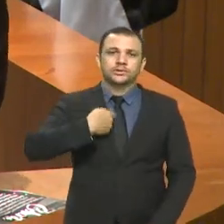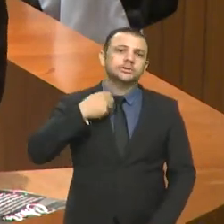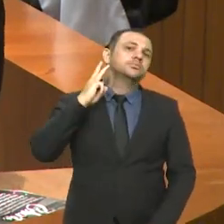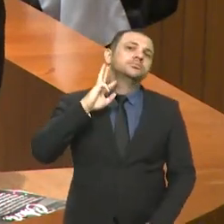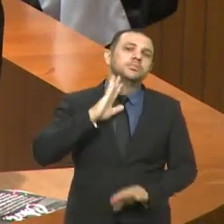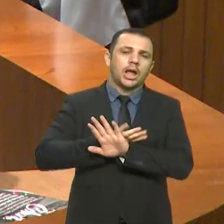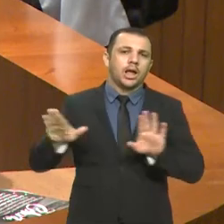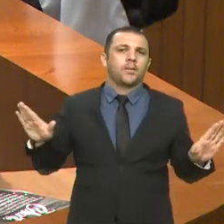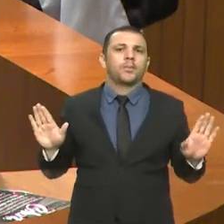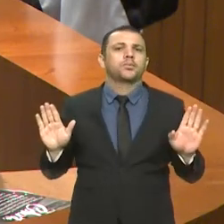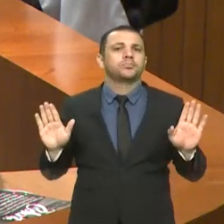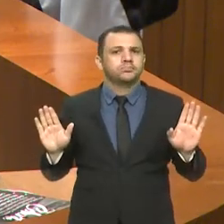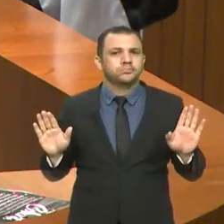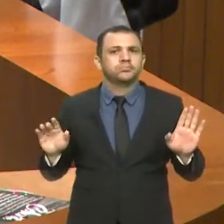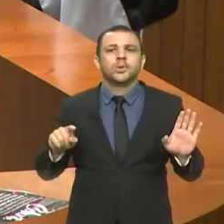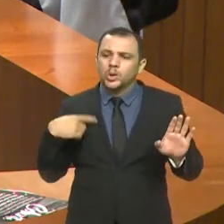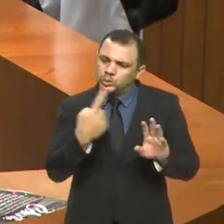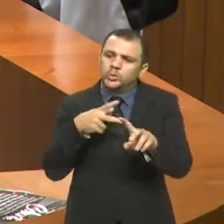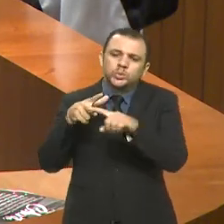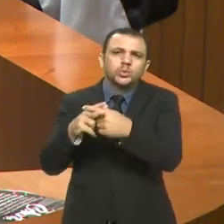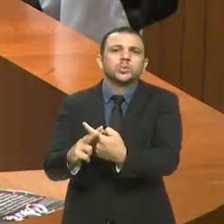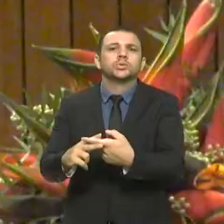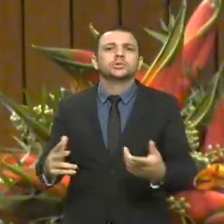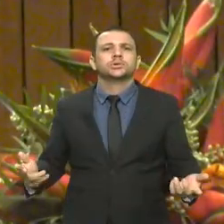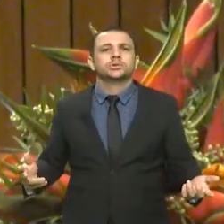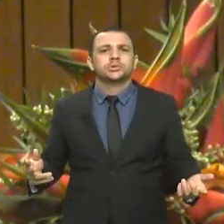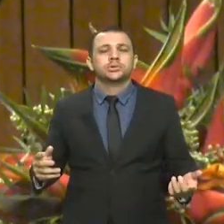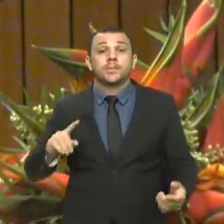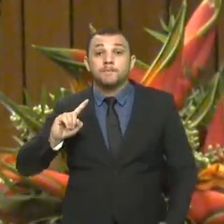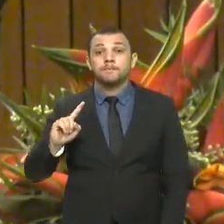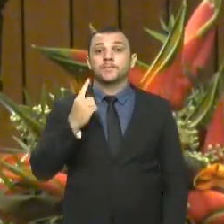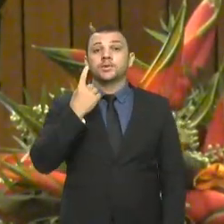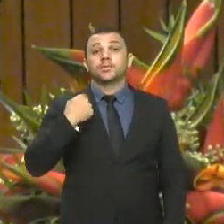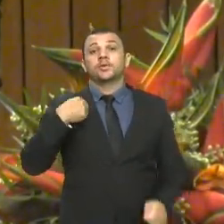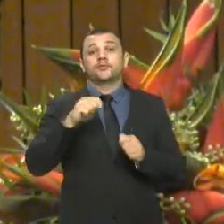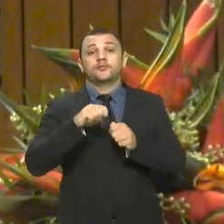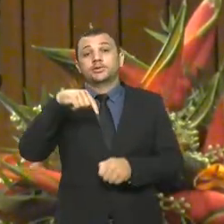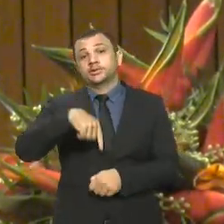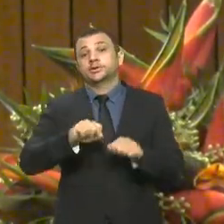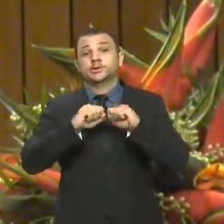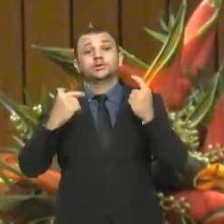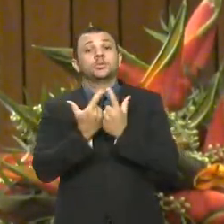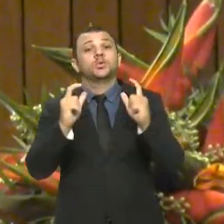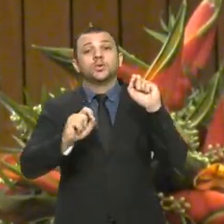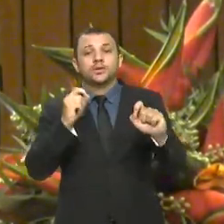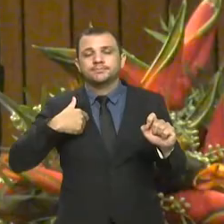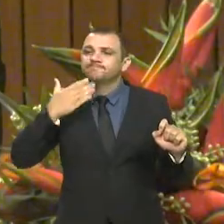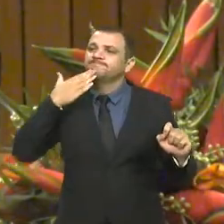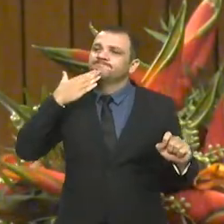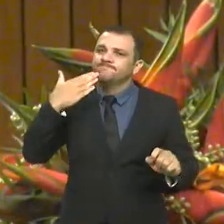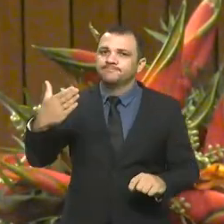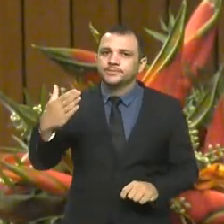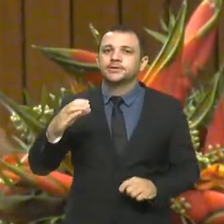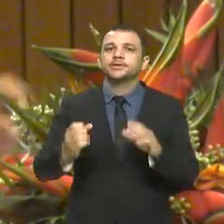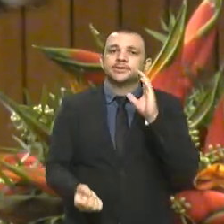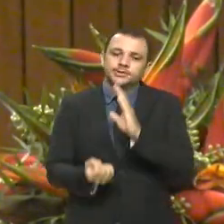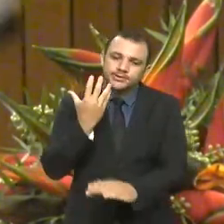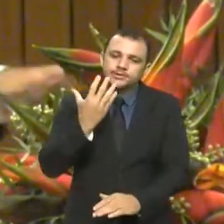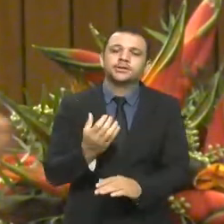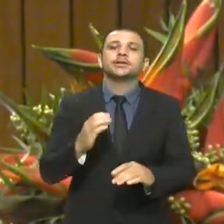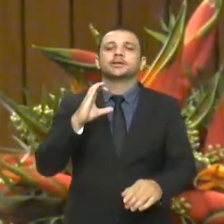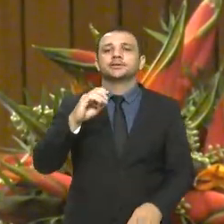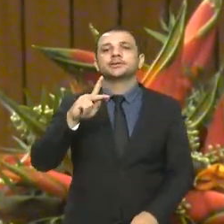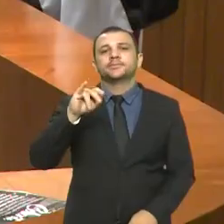E o primeiro passo que eu estou fazendo pela Assembleia Legislativa é solicitar a CPI do ferro, para que nós